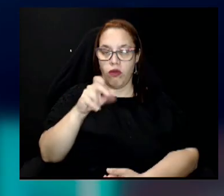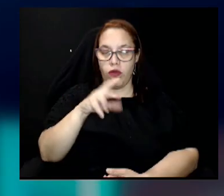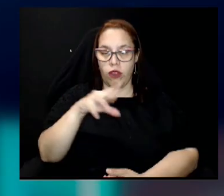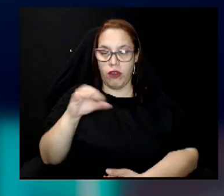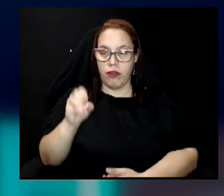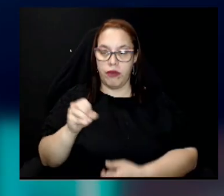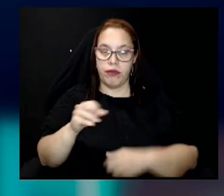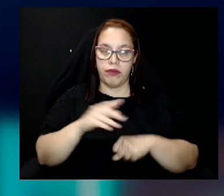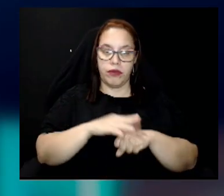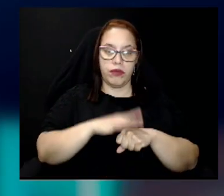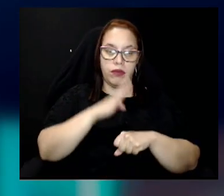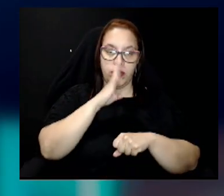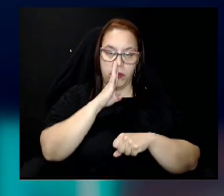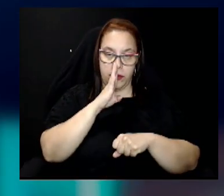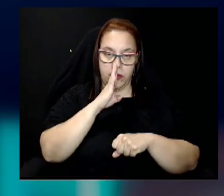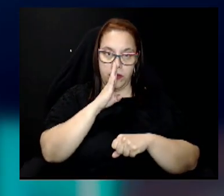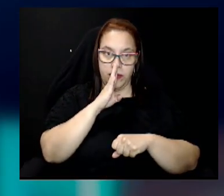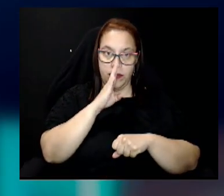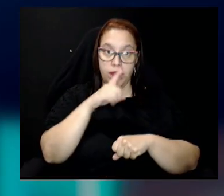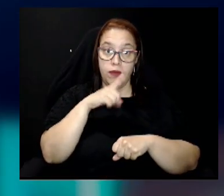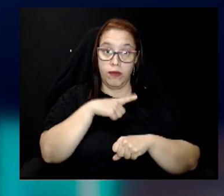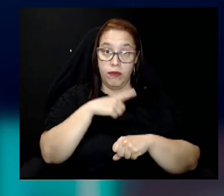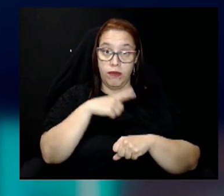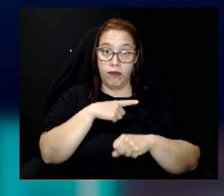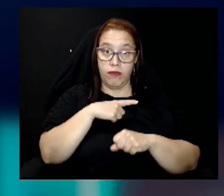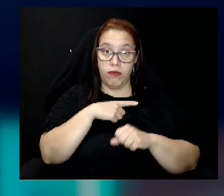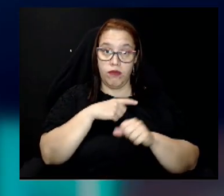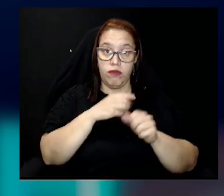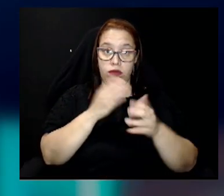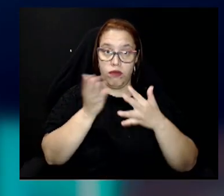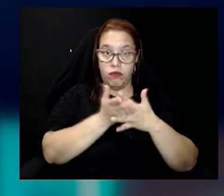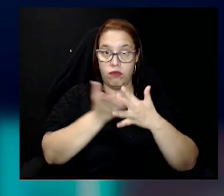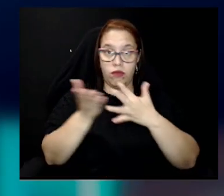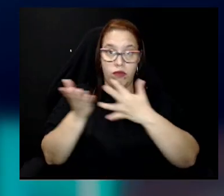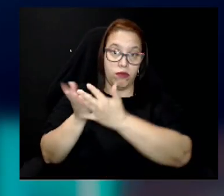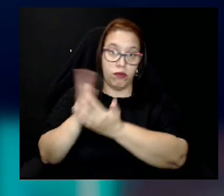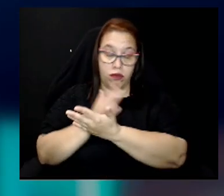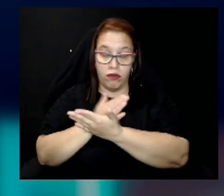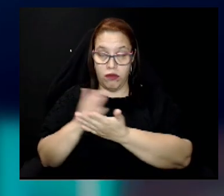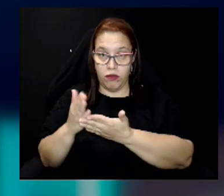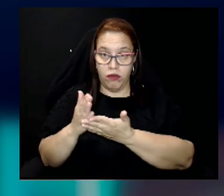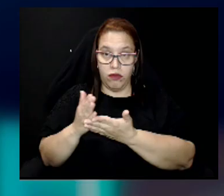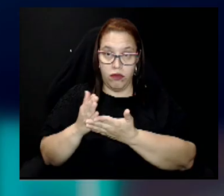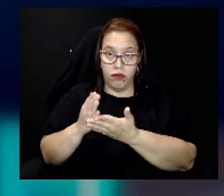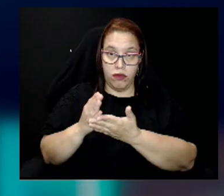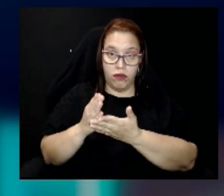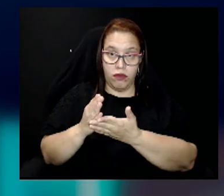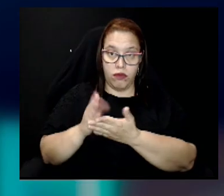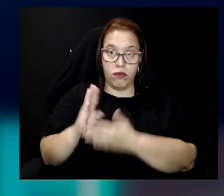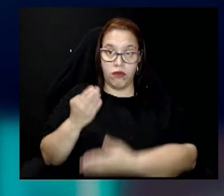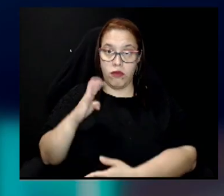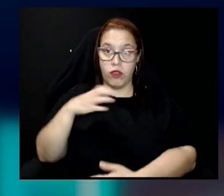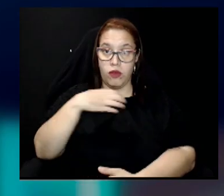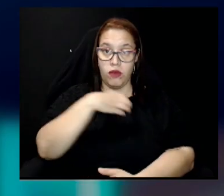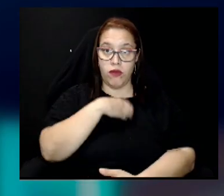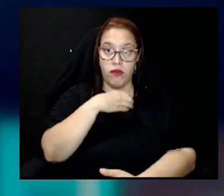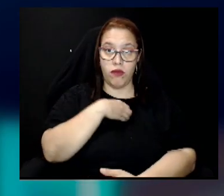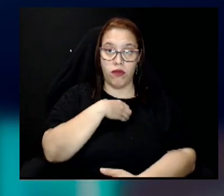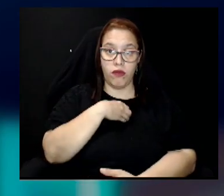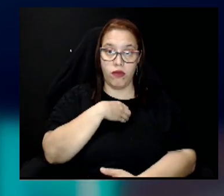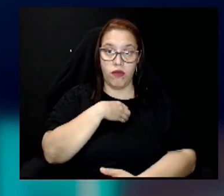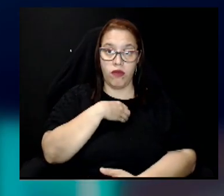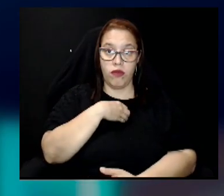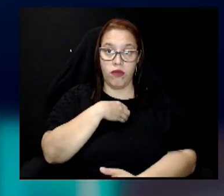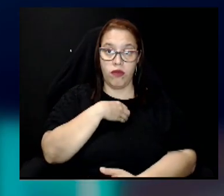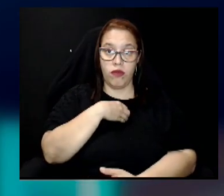silenciosa, que tem um intervalo entre o seu início biológico e os sintomas, uma fase em que o paciente